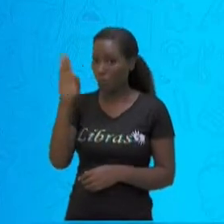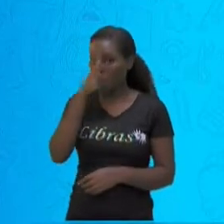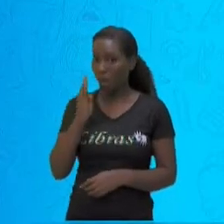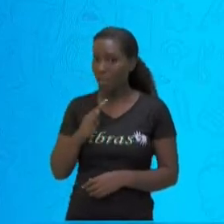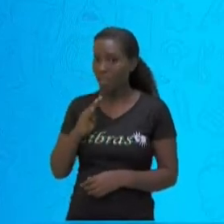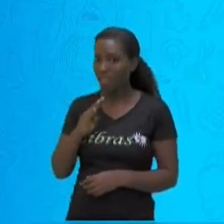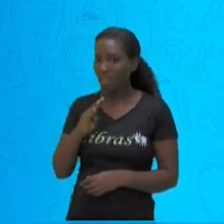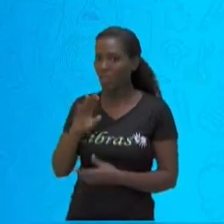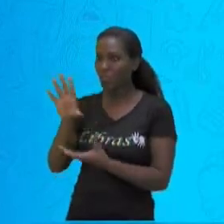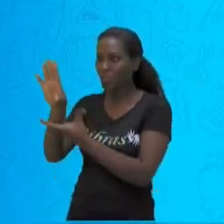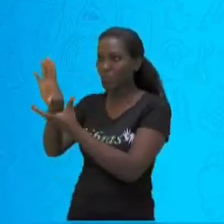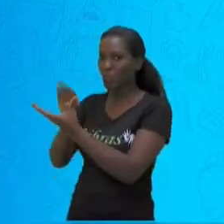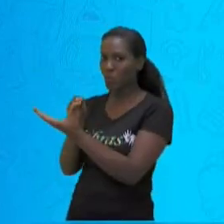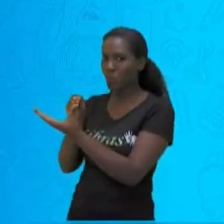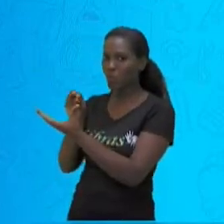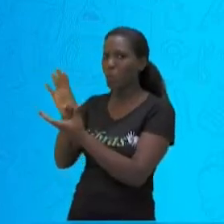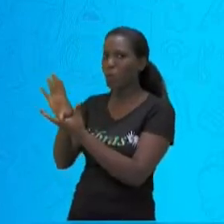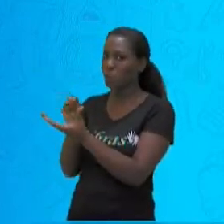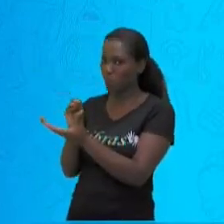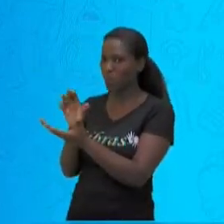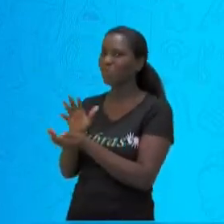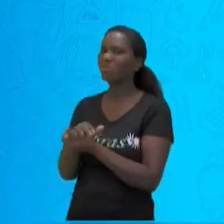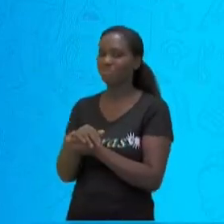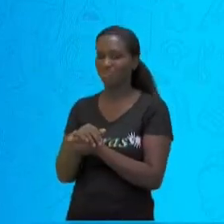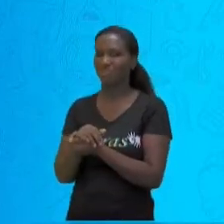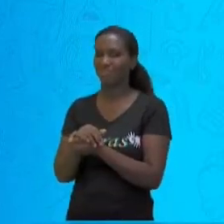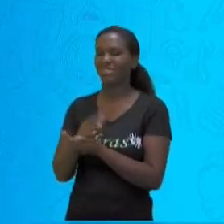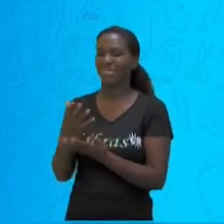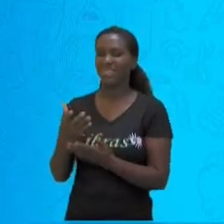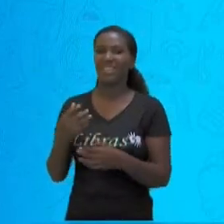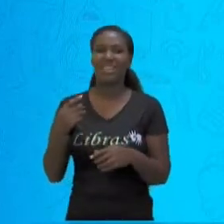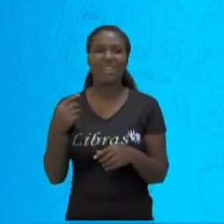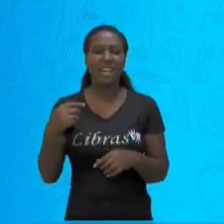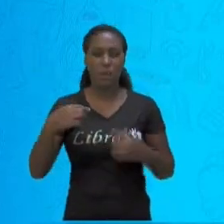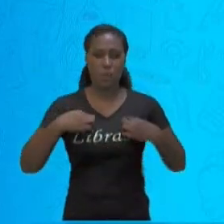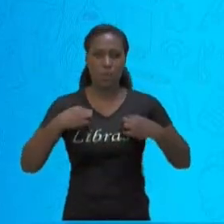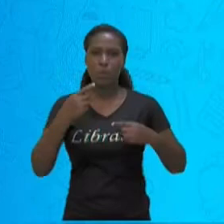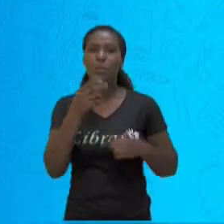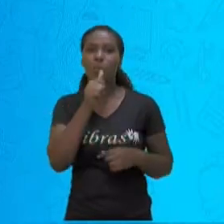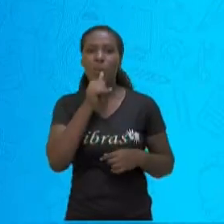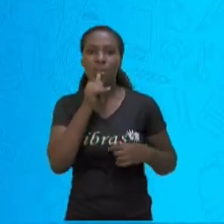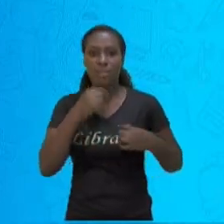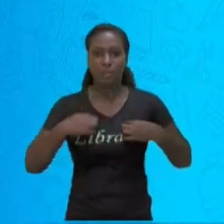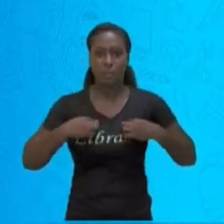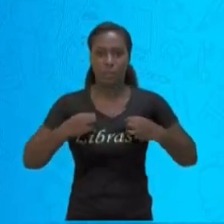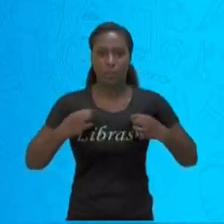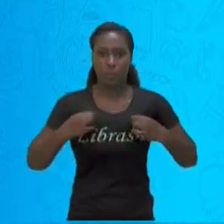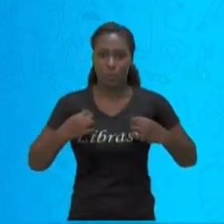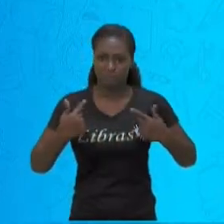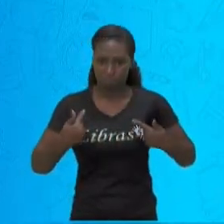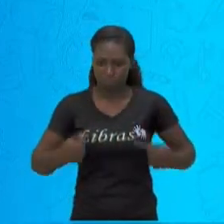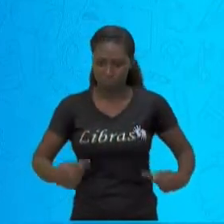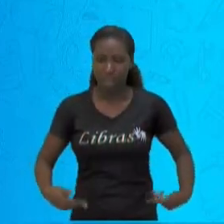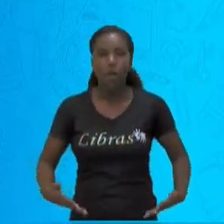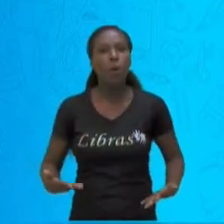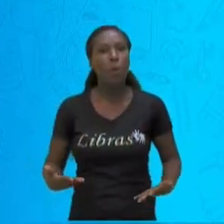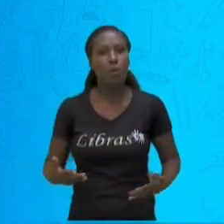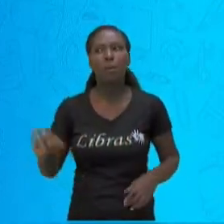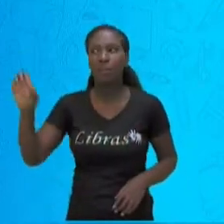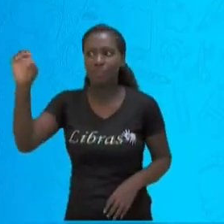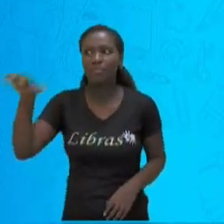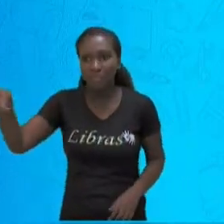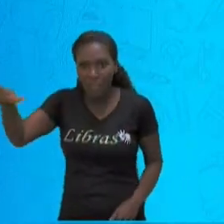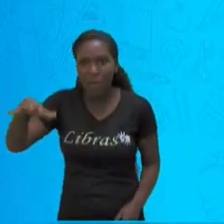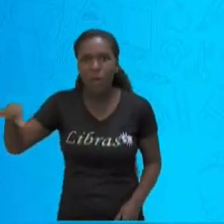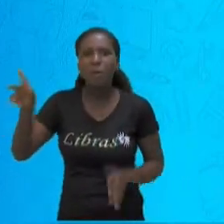mais interessantes, que nós moramos em um país tropical, abençoado por Deus, como diz o